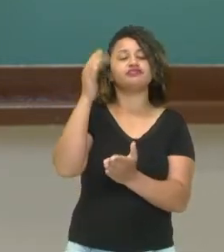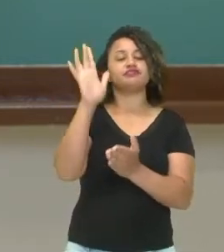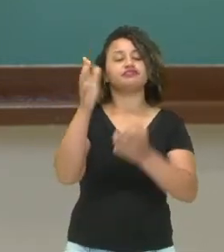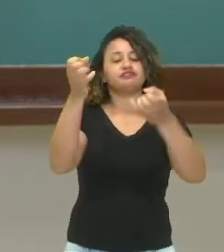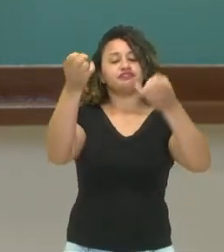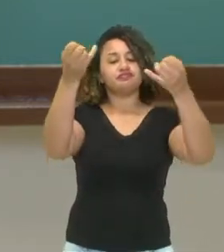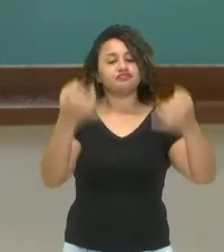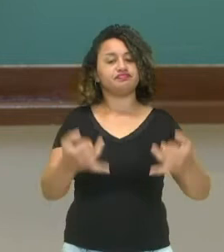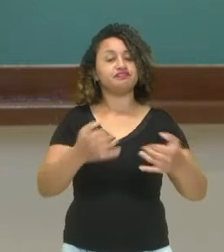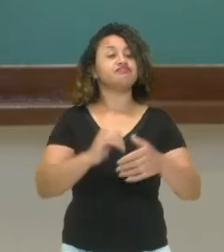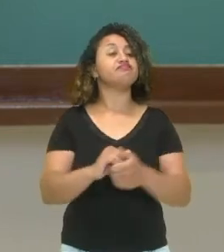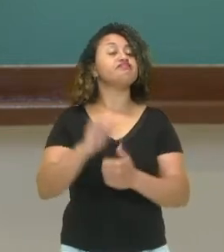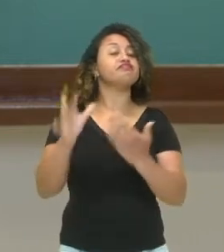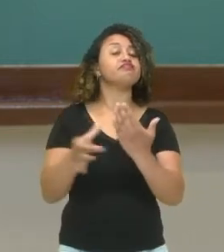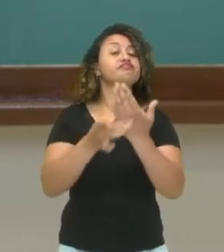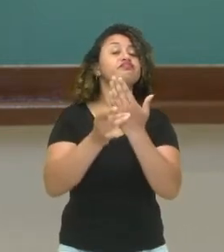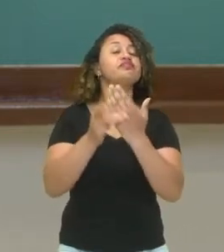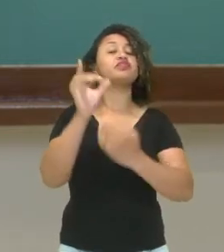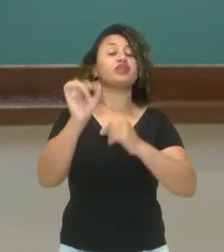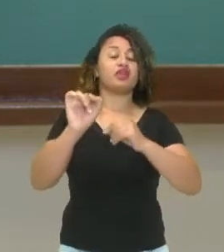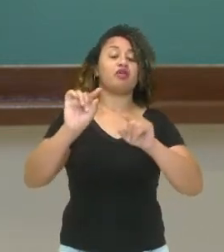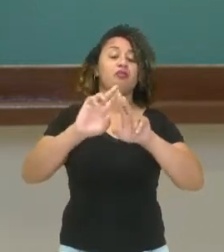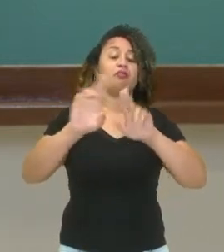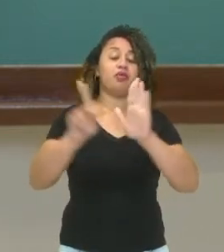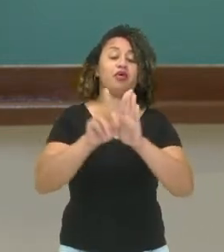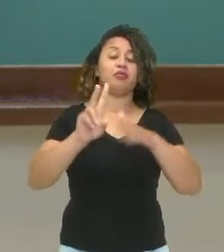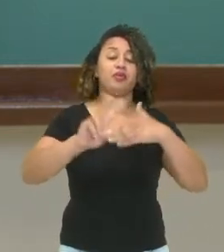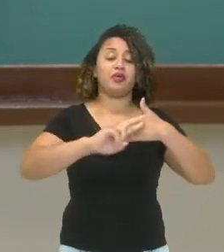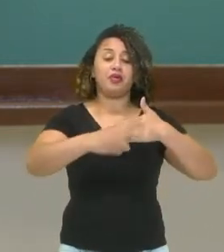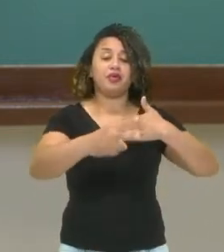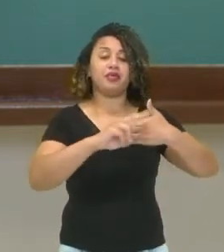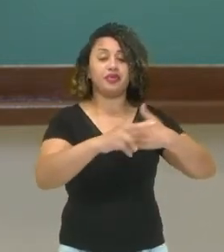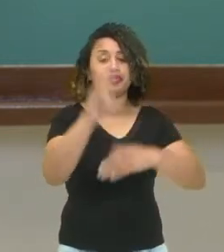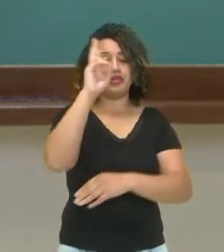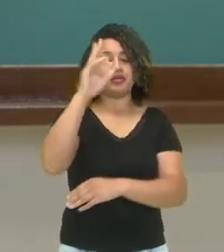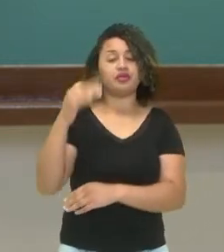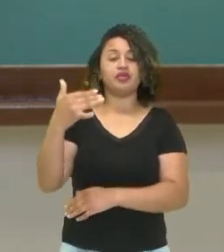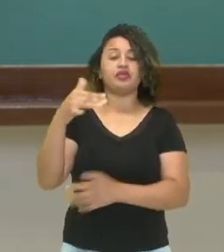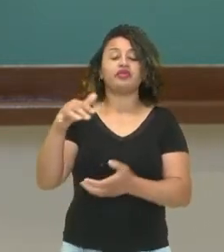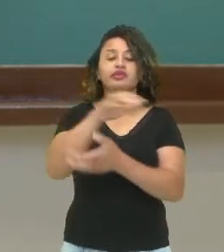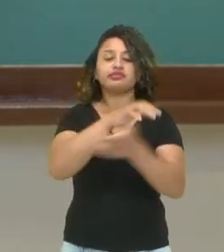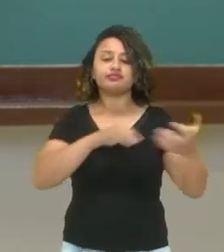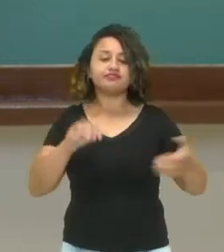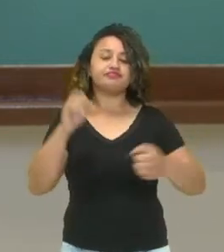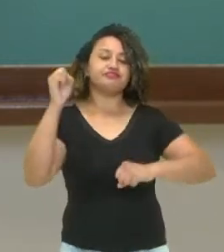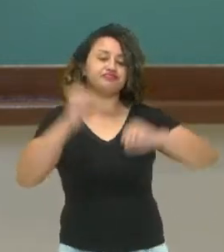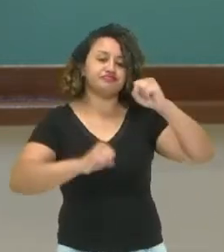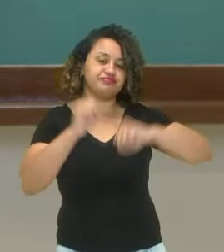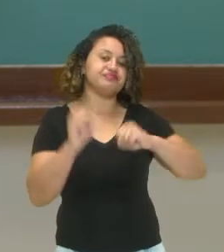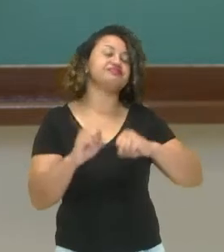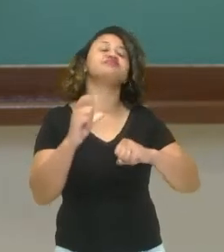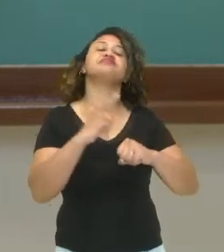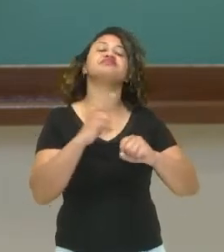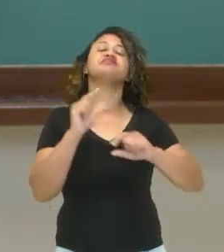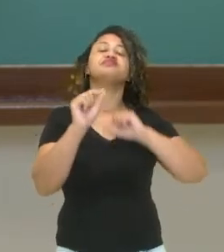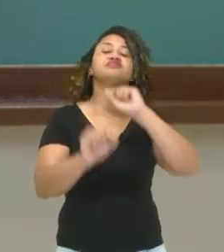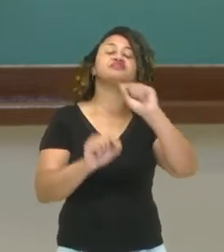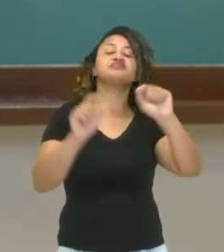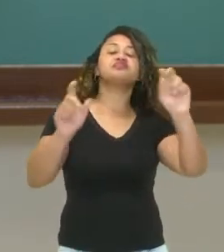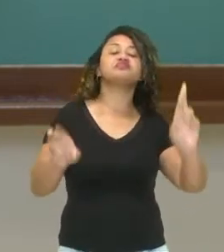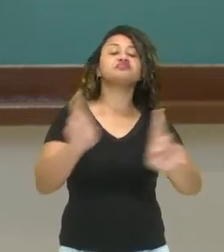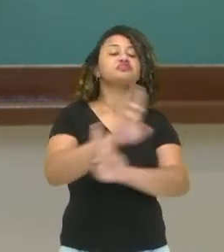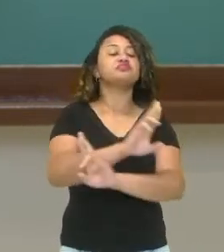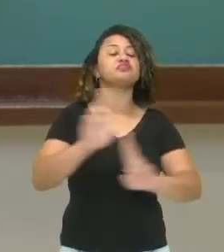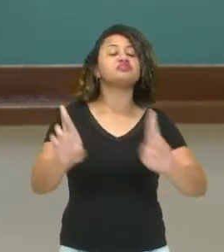O realismo surgiu como consequência histórica da Revolução Industrial, que teve a sua